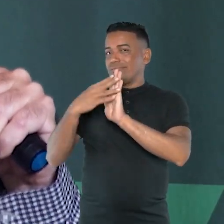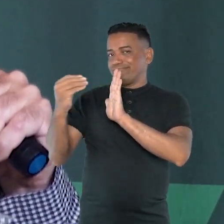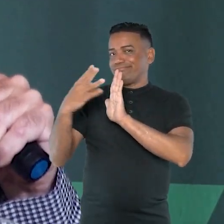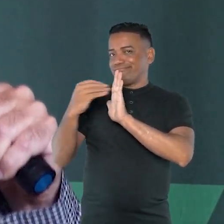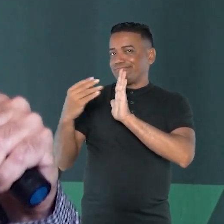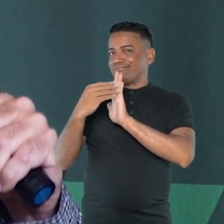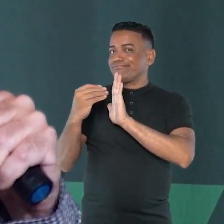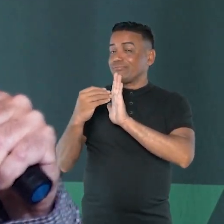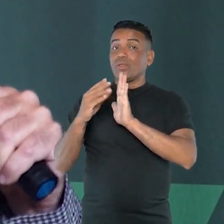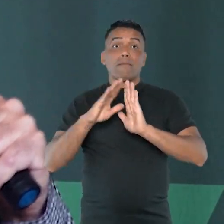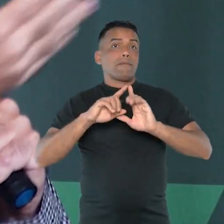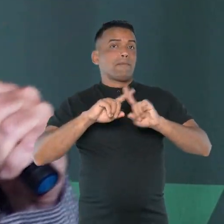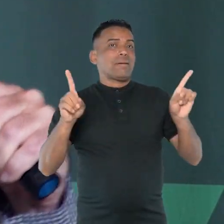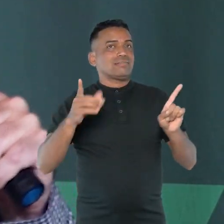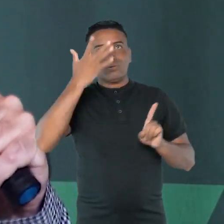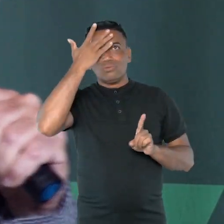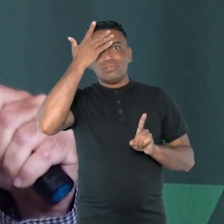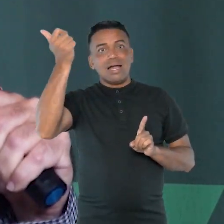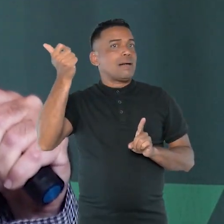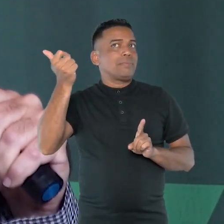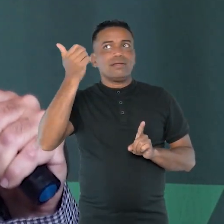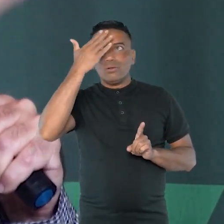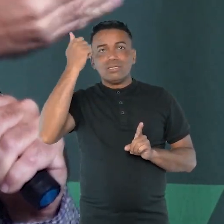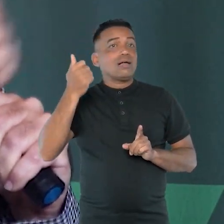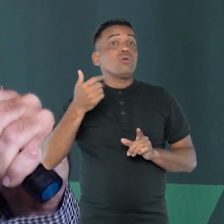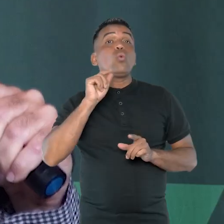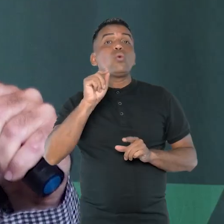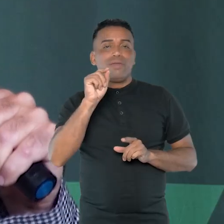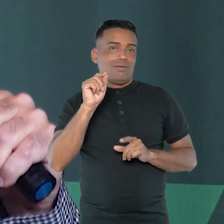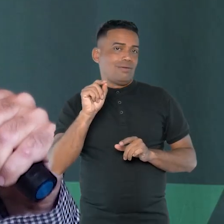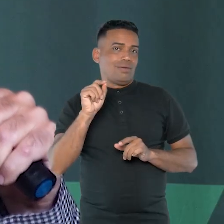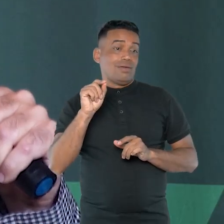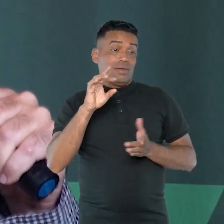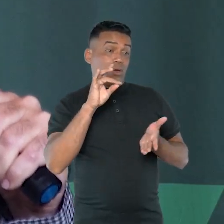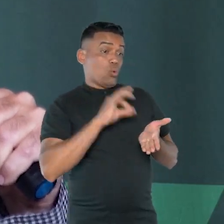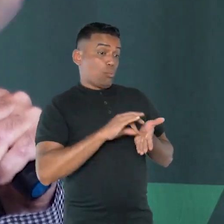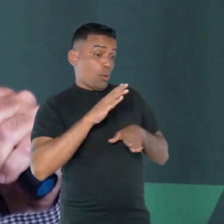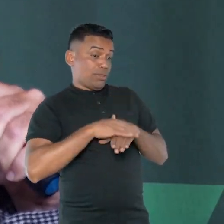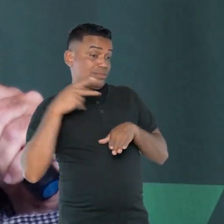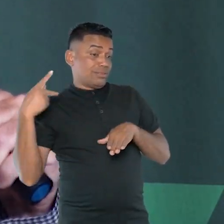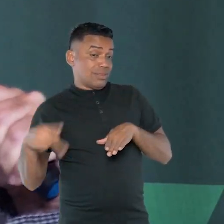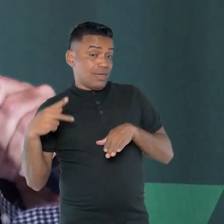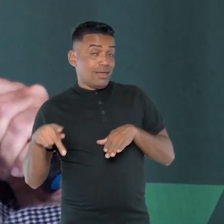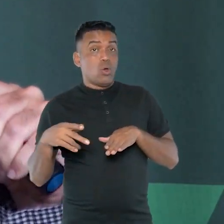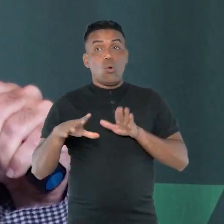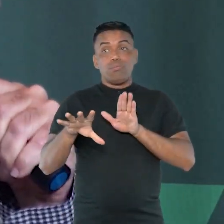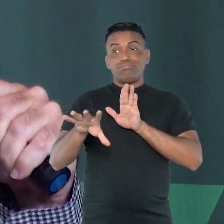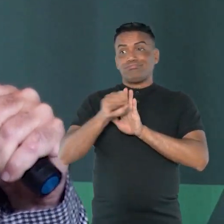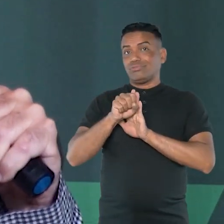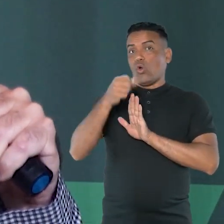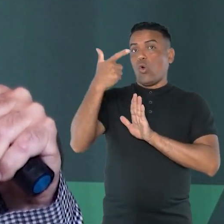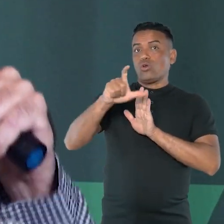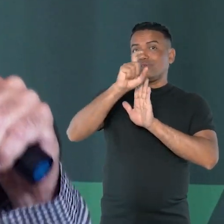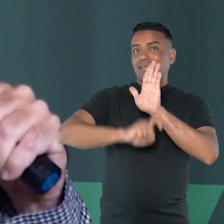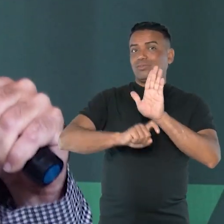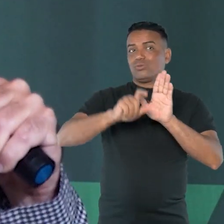reproduzido, mas não consegue precisar exatamente o que é original dele e o que foi apropriação dos textos